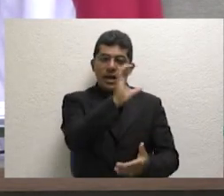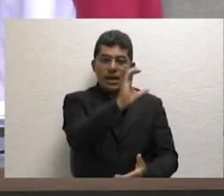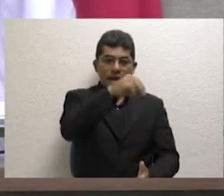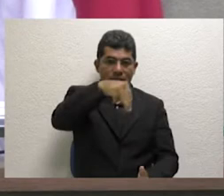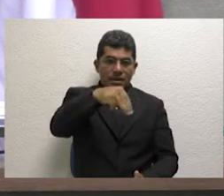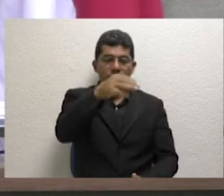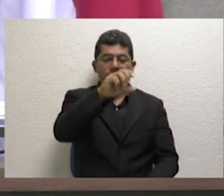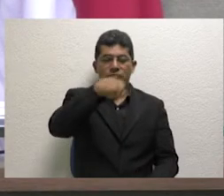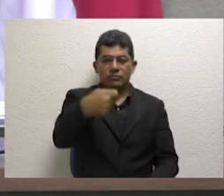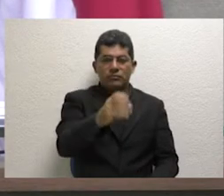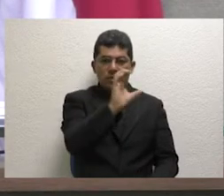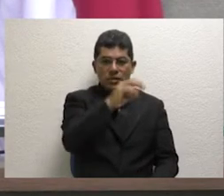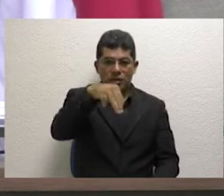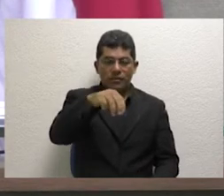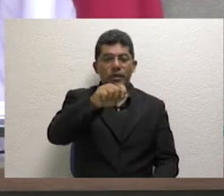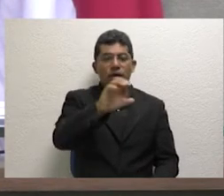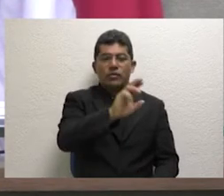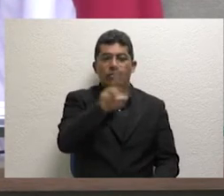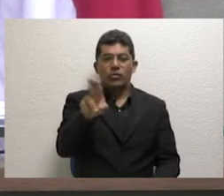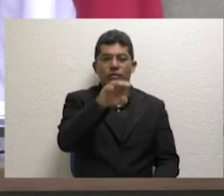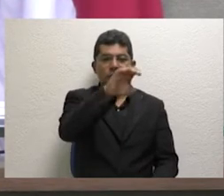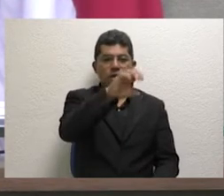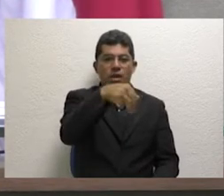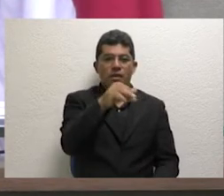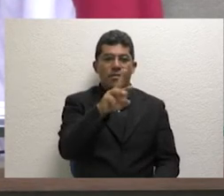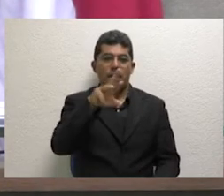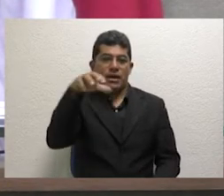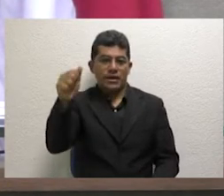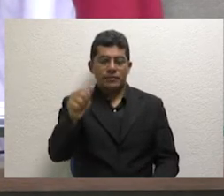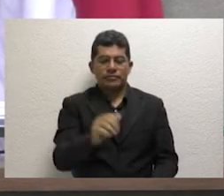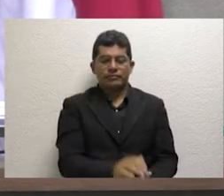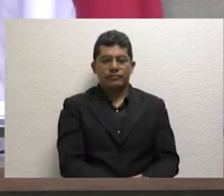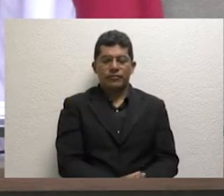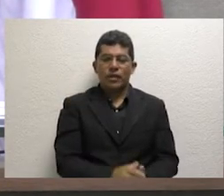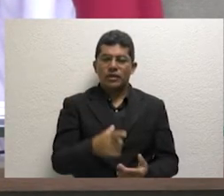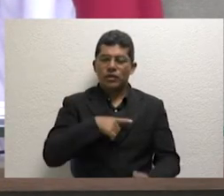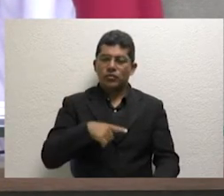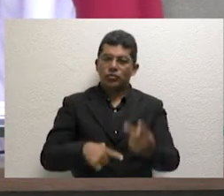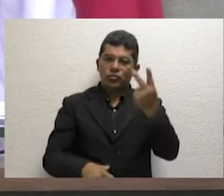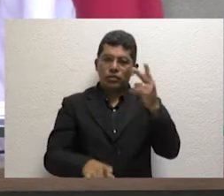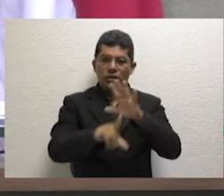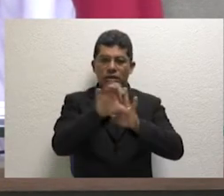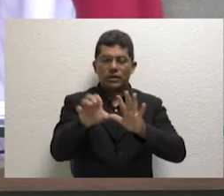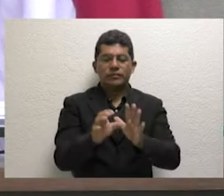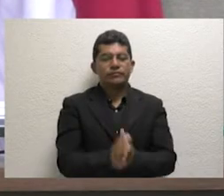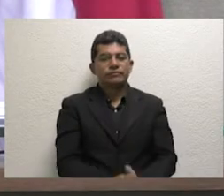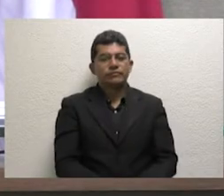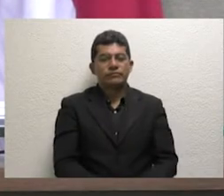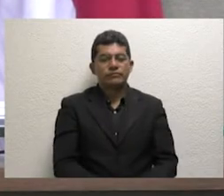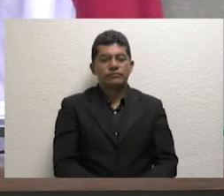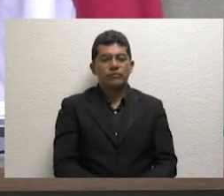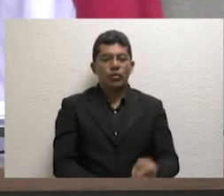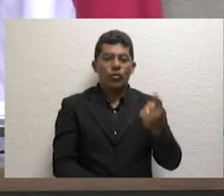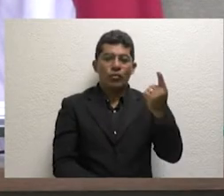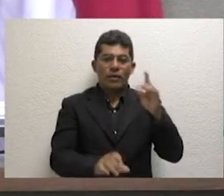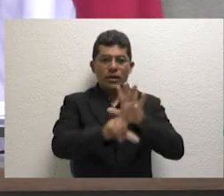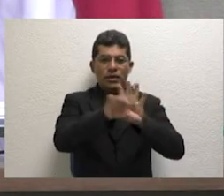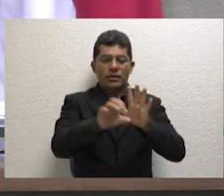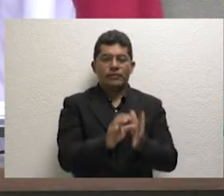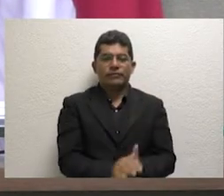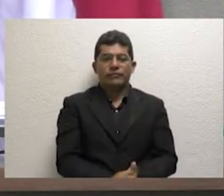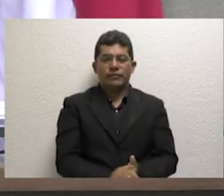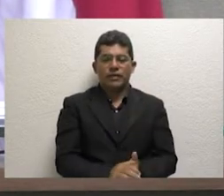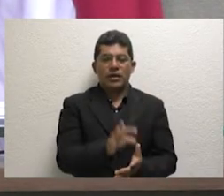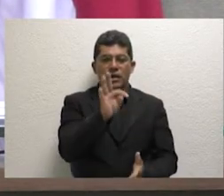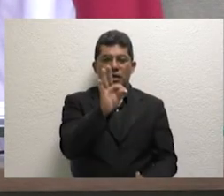em dezembro de 2018 duas leis uma lei que é a lei da